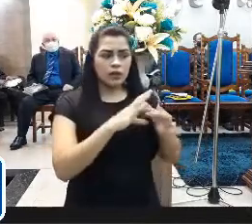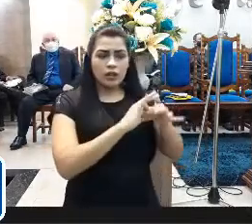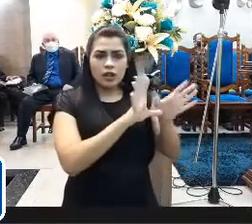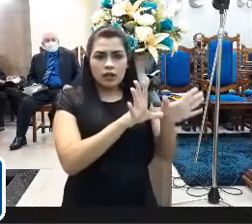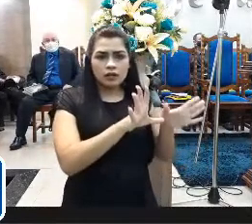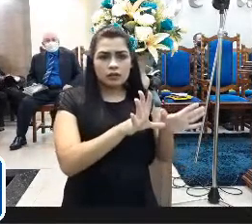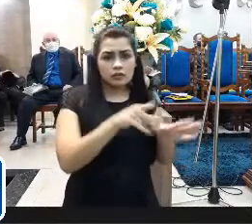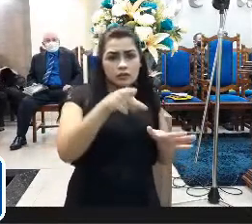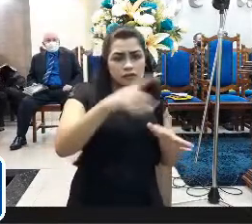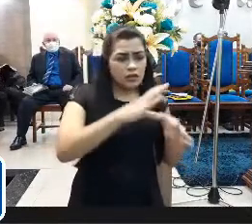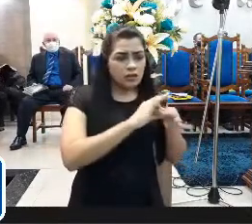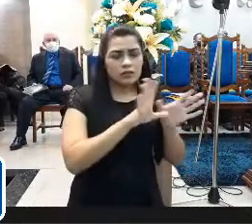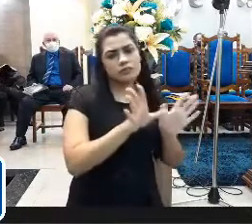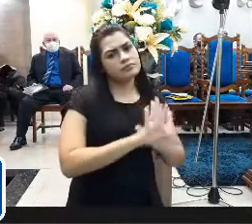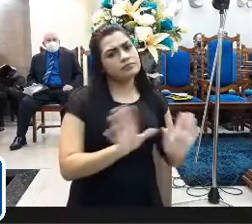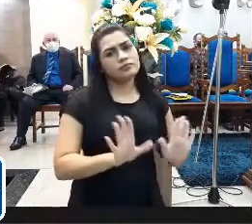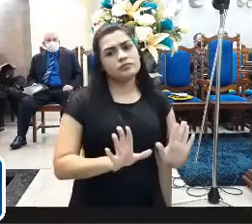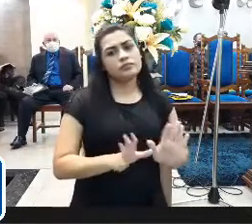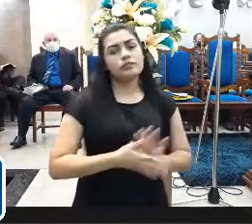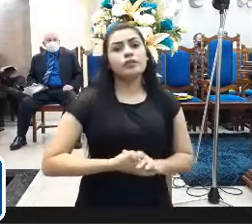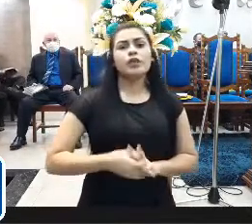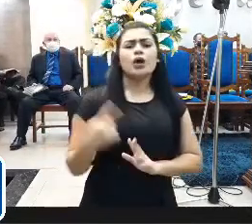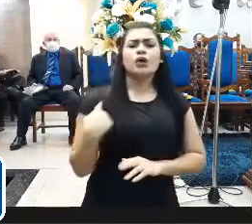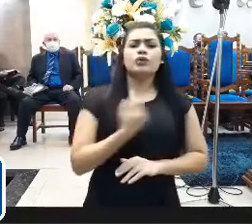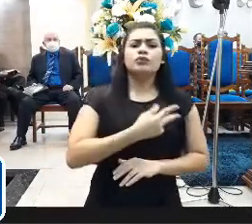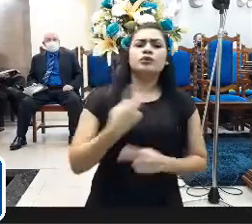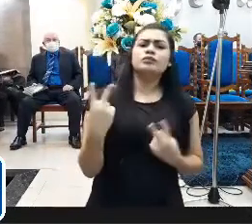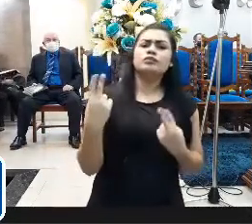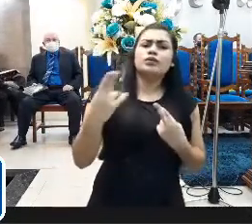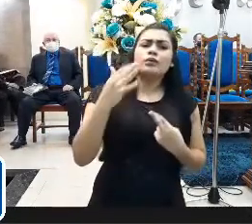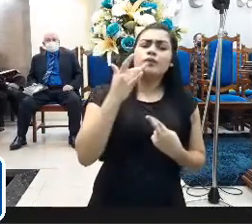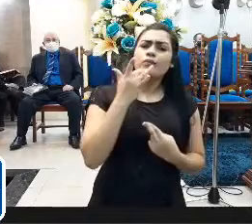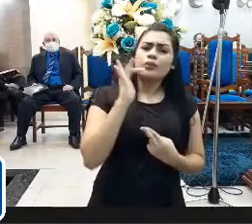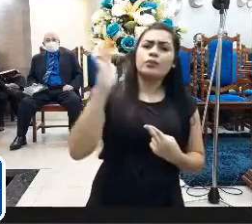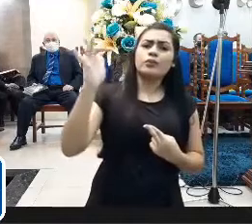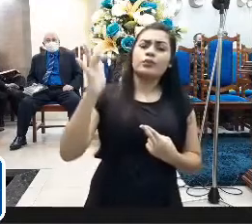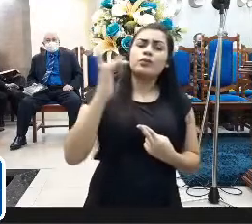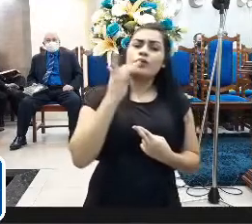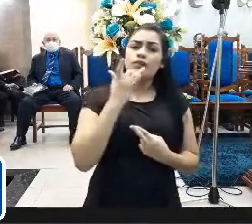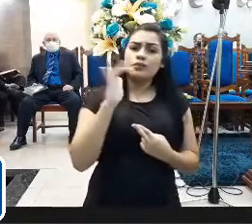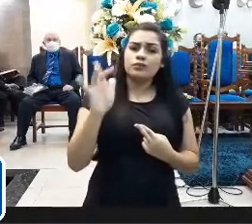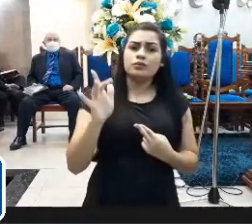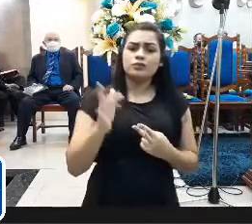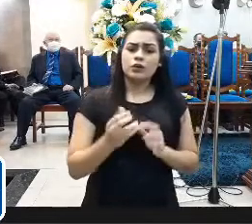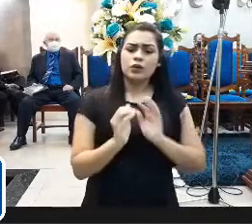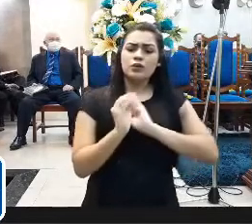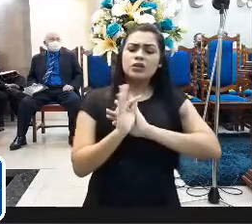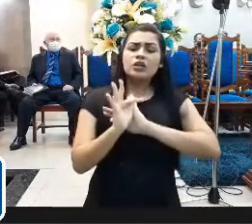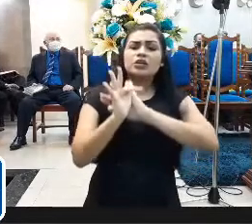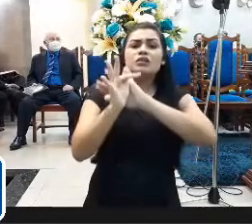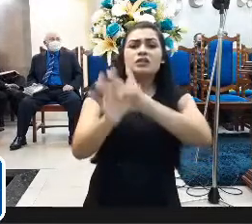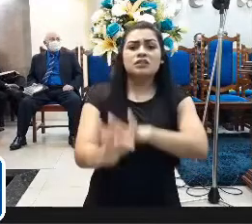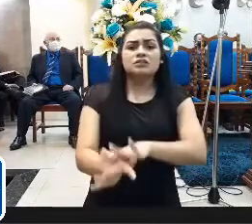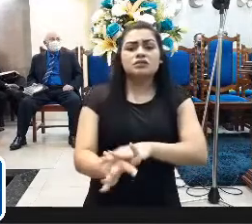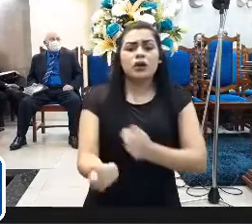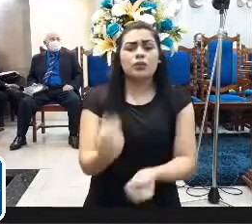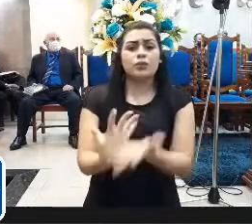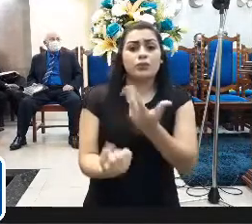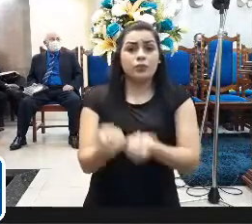fogo, provações, como o ouro que é provado no fogo. Nós falamos isso aqui sexta-feira passada, que o ouro é provado para